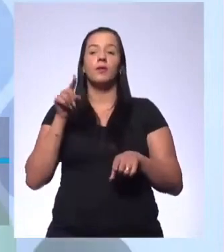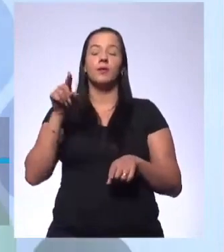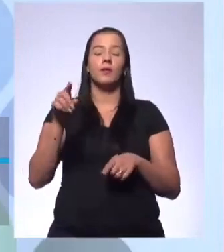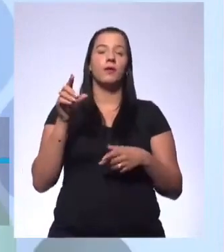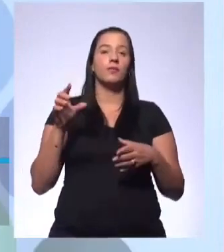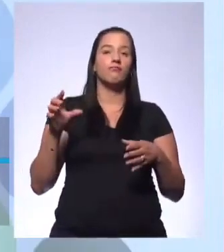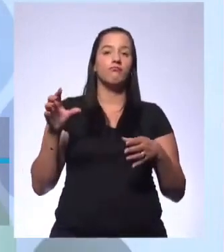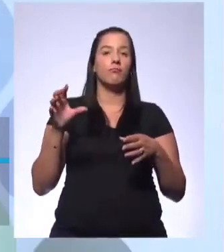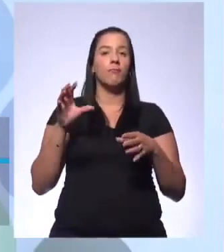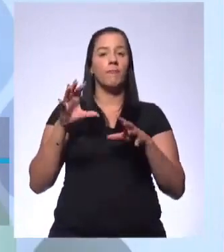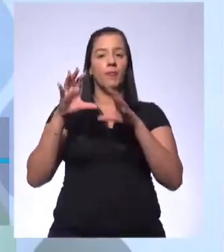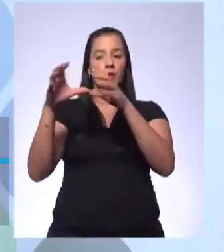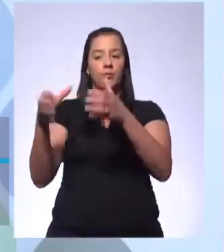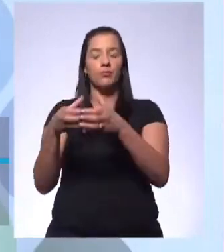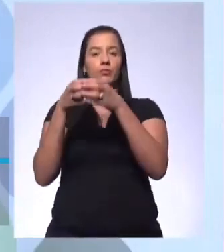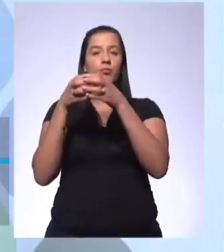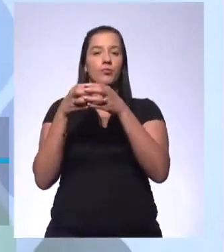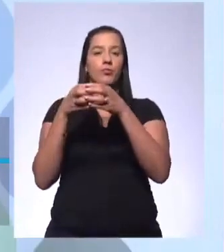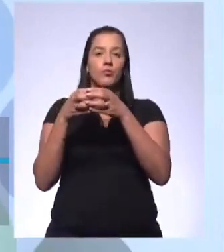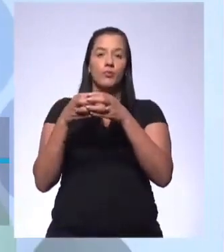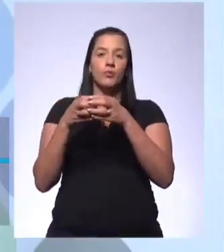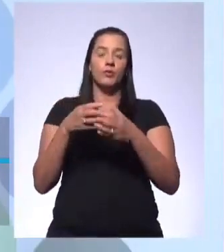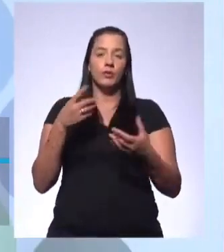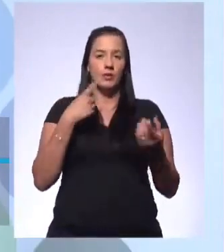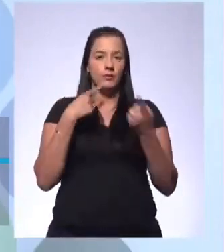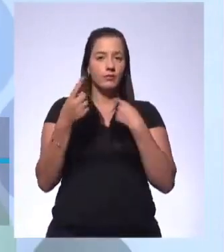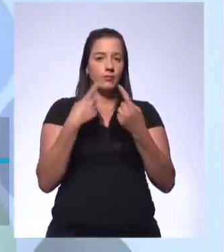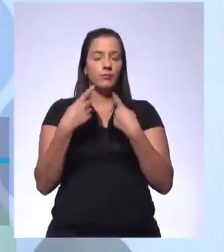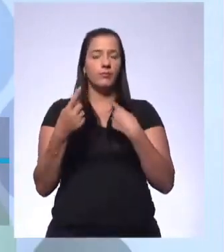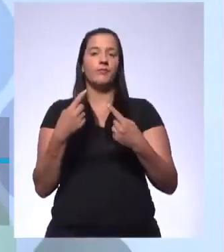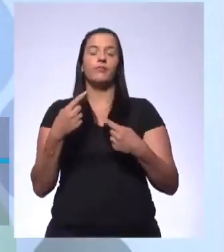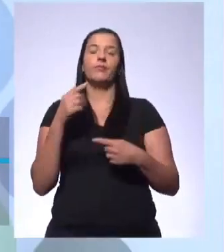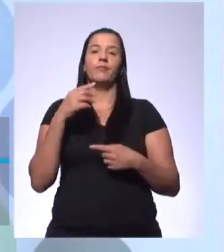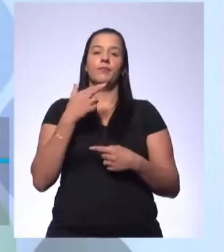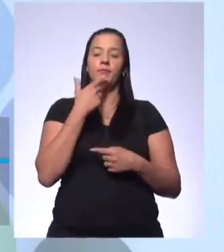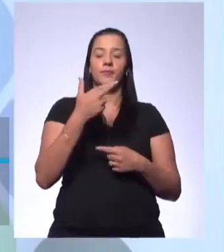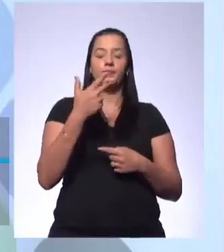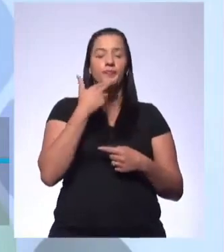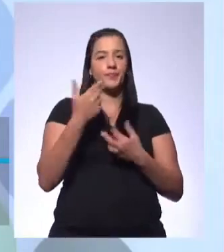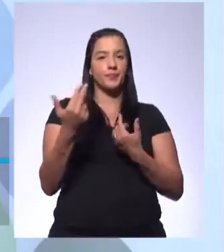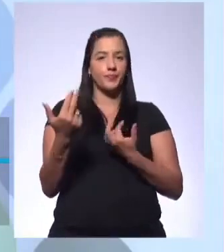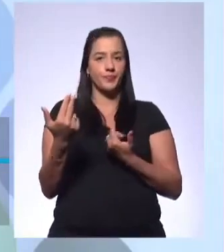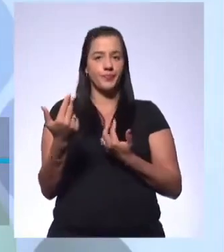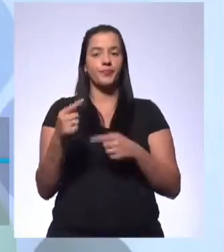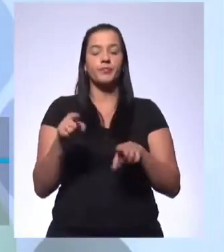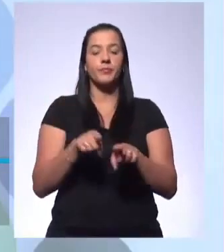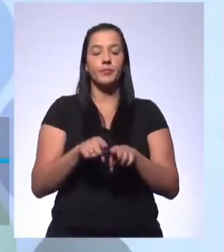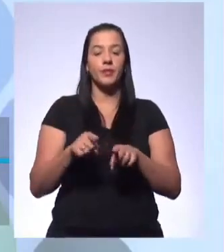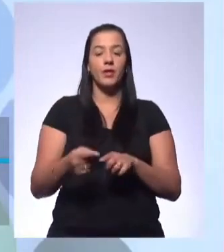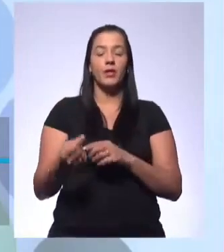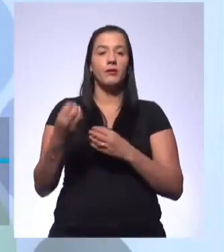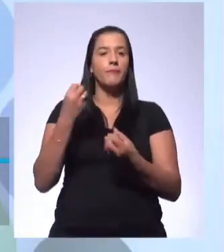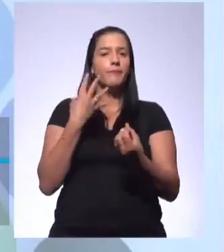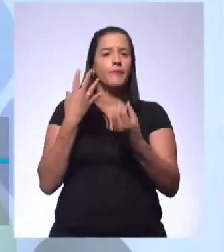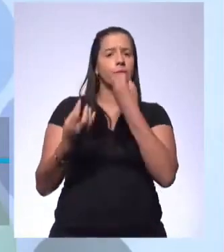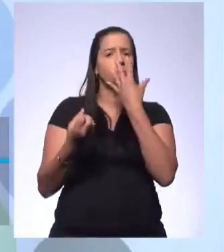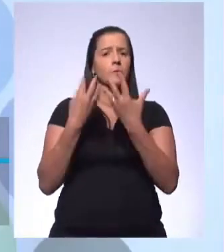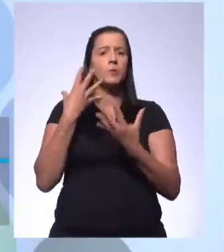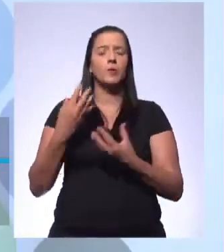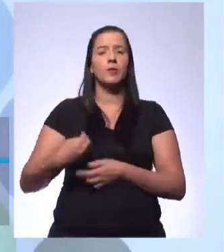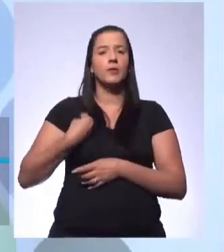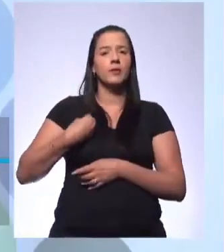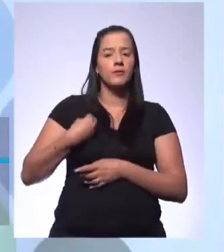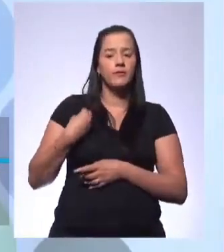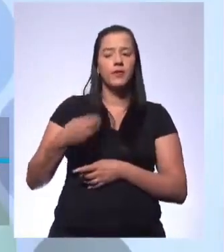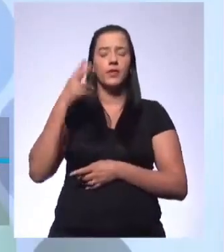questão crucial para que hoje a gente fale a mesma língua, e o que que isso influenciou na vida, na cultura, na